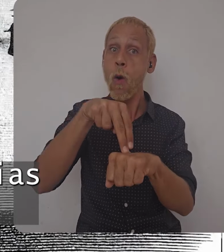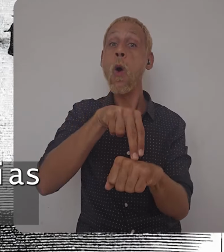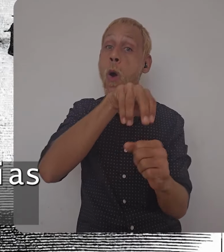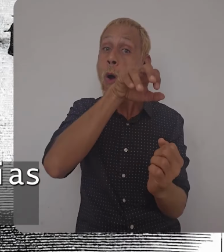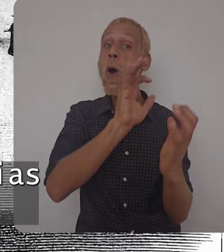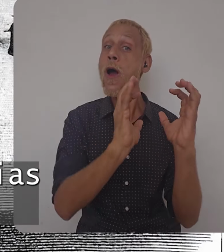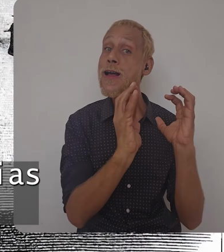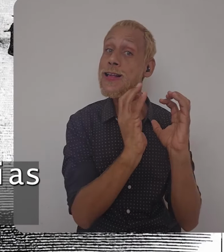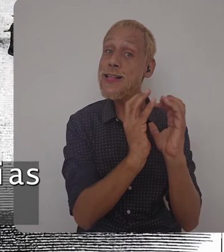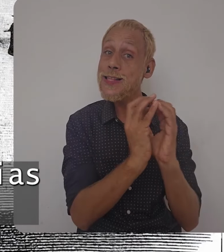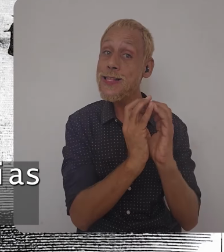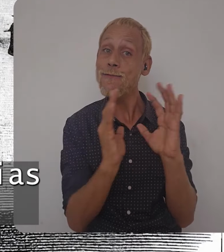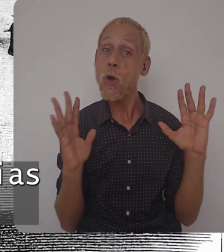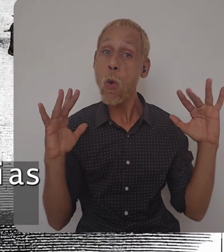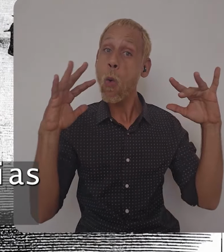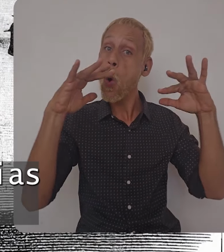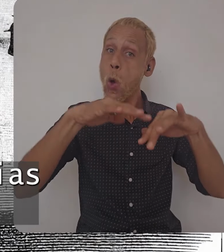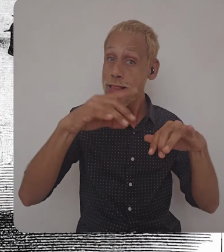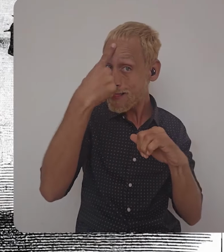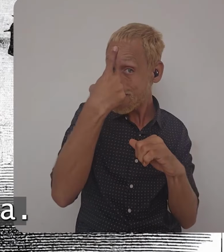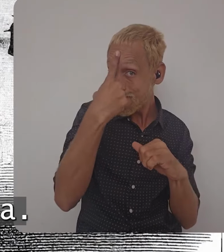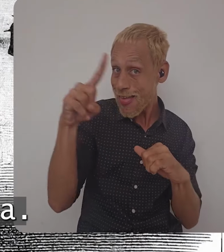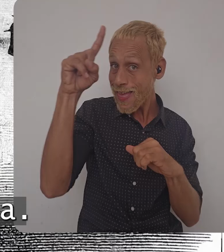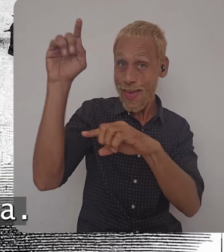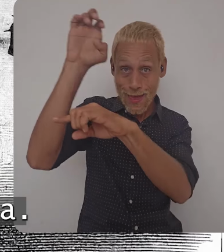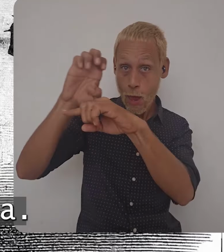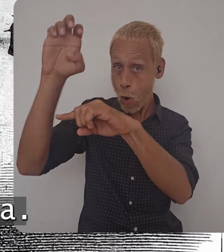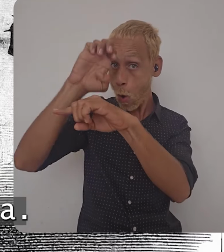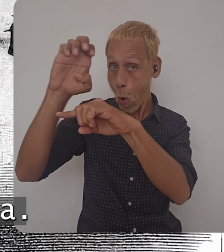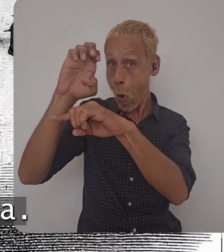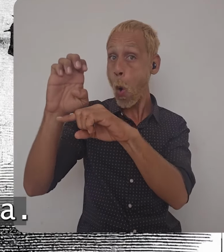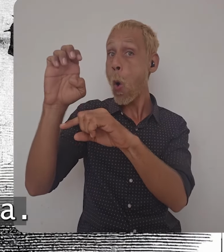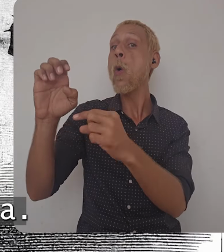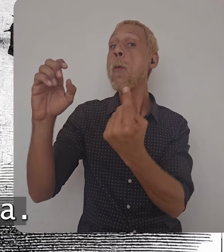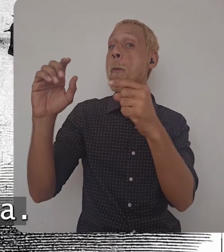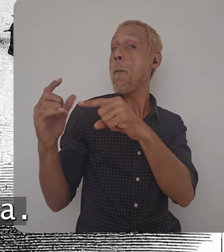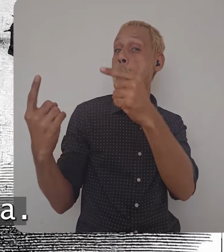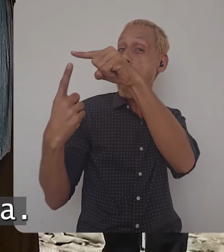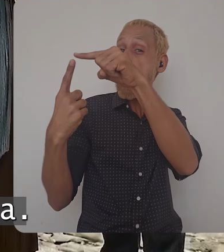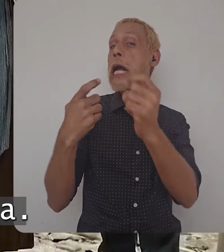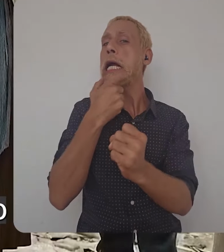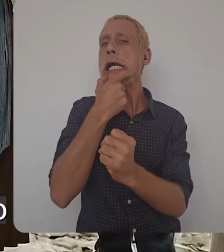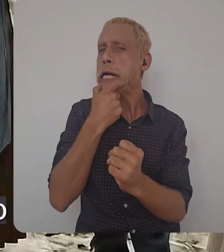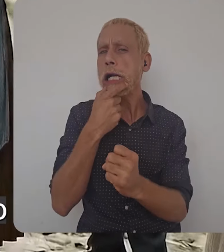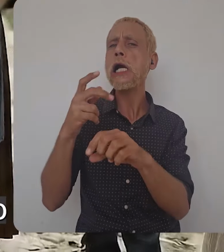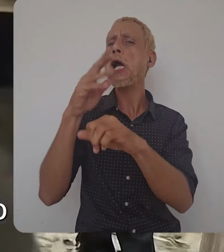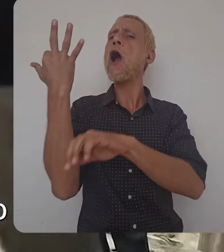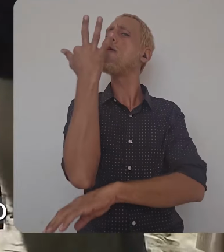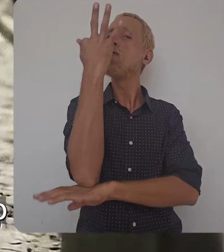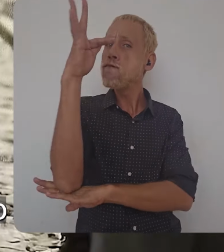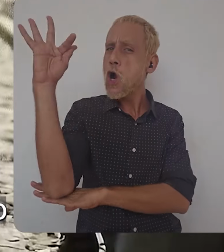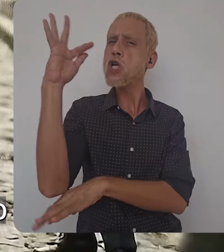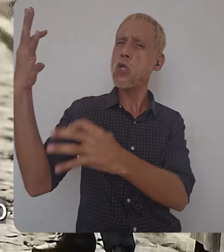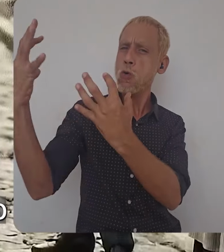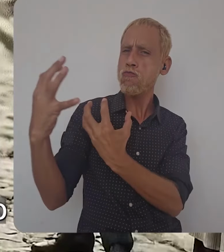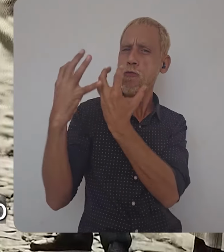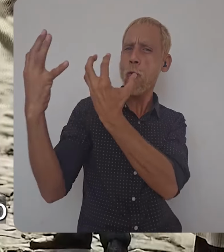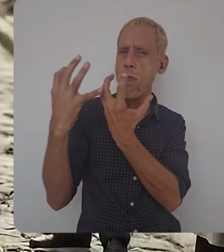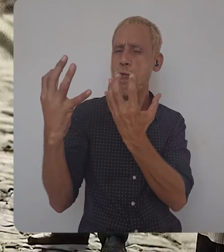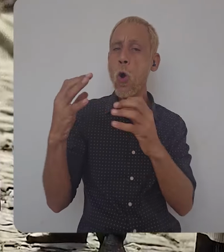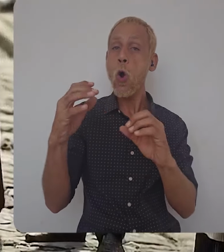de encontro de ideias vindas da Europa, especialmente da Inglaterra e da França. Nesse cenário, o Diário